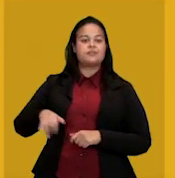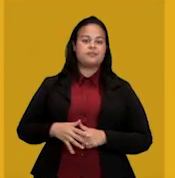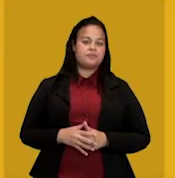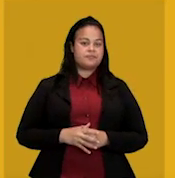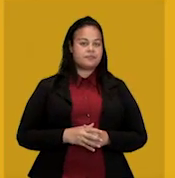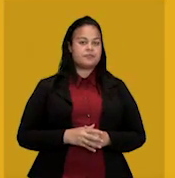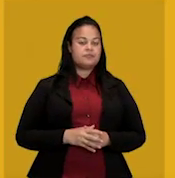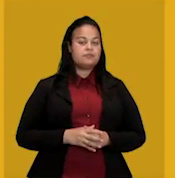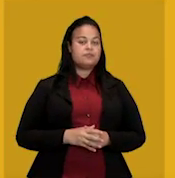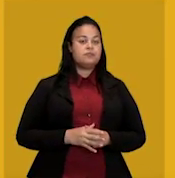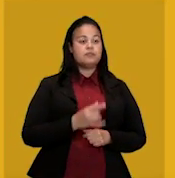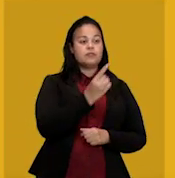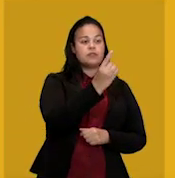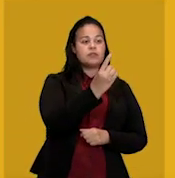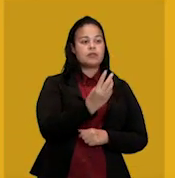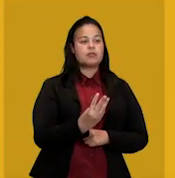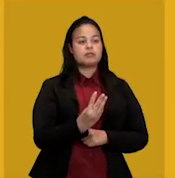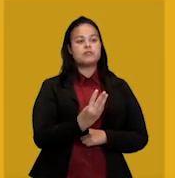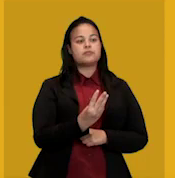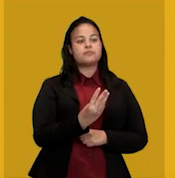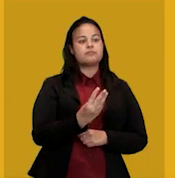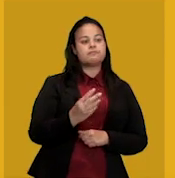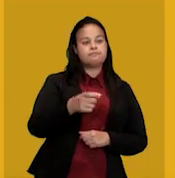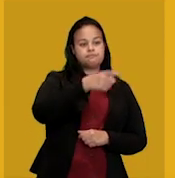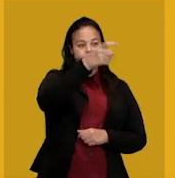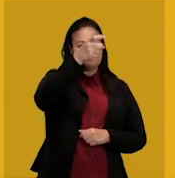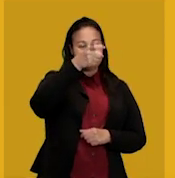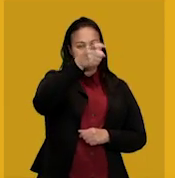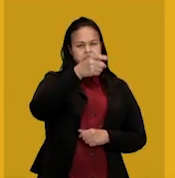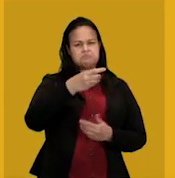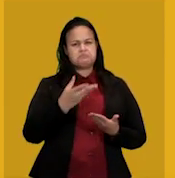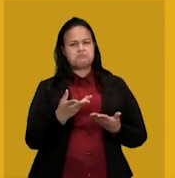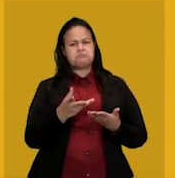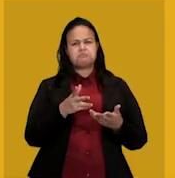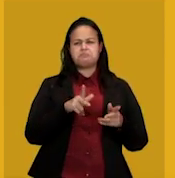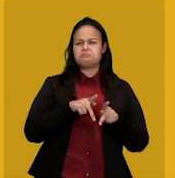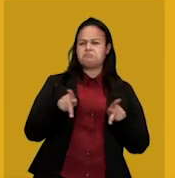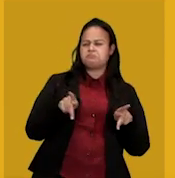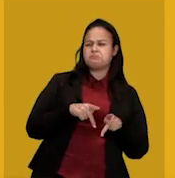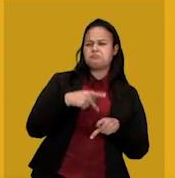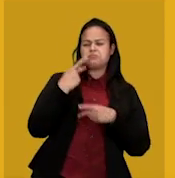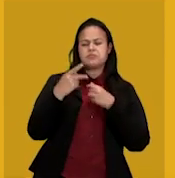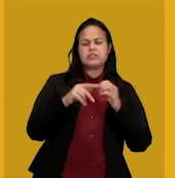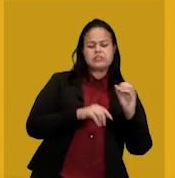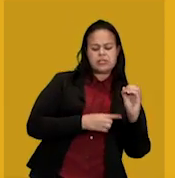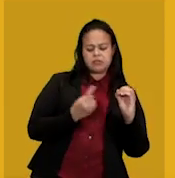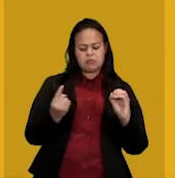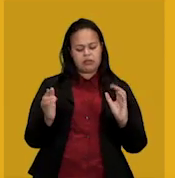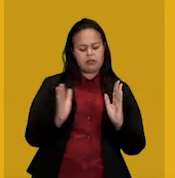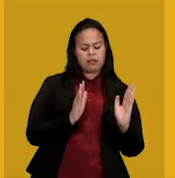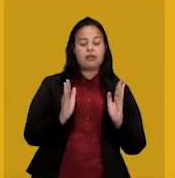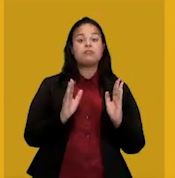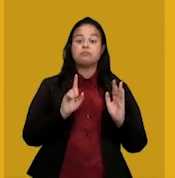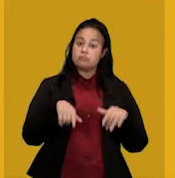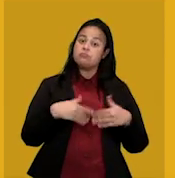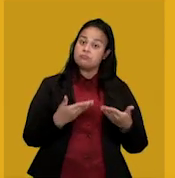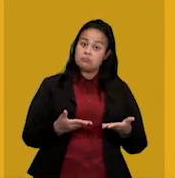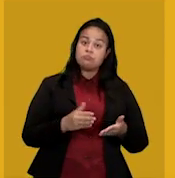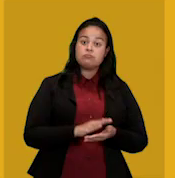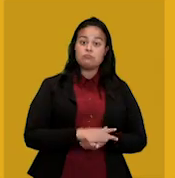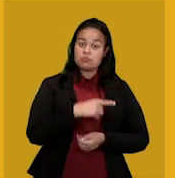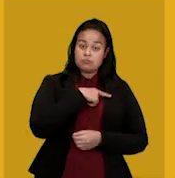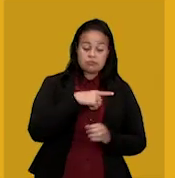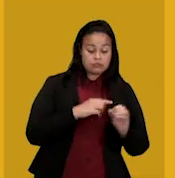aqui, ó, 1/3 elevado a x. Ah, professor, você falou que tem que ser entre 0 e 1. 1/3 está entre 0 e 1? Sim, está entre 0 e 1. Se